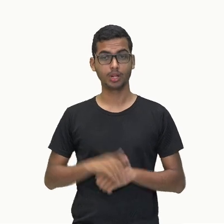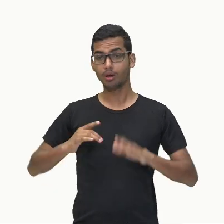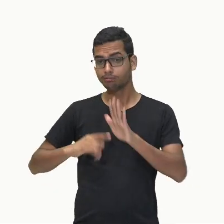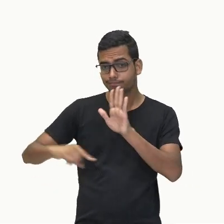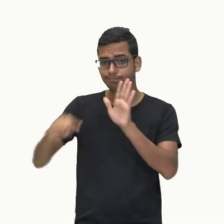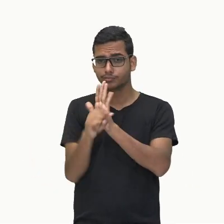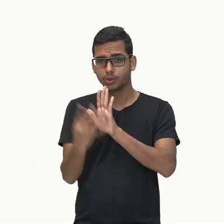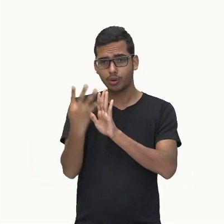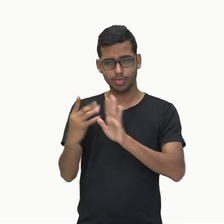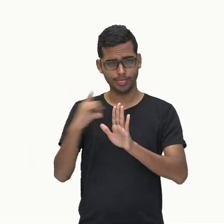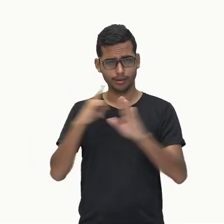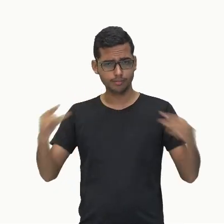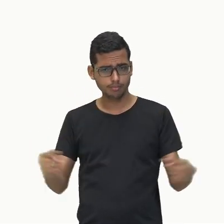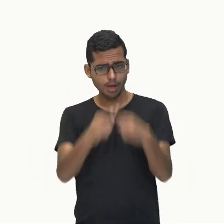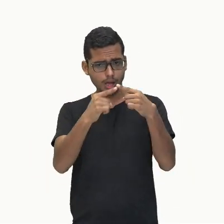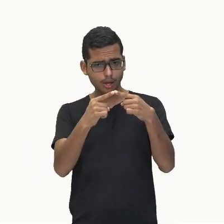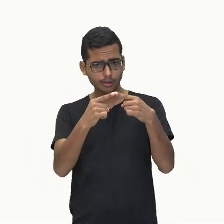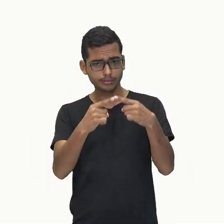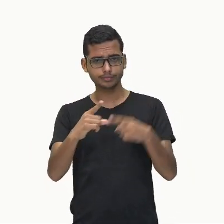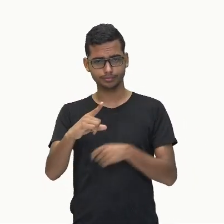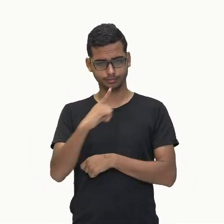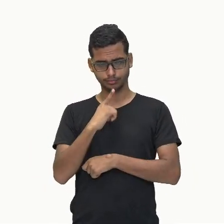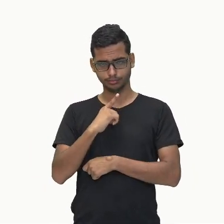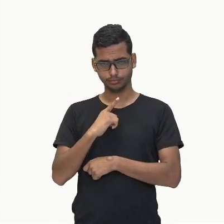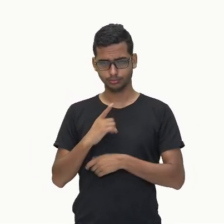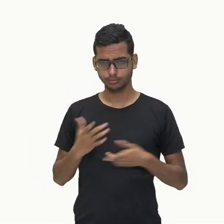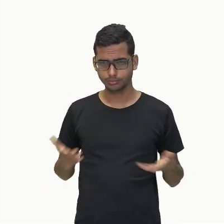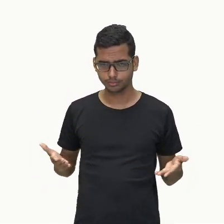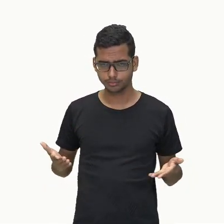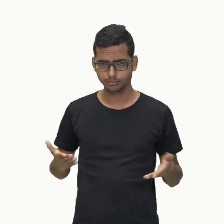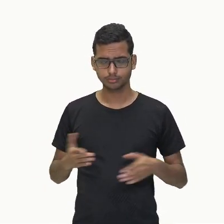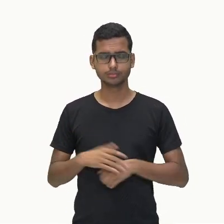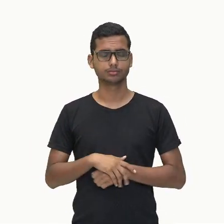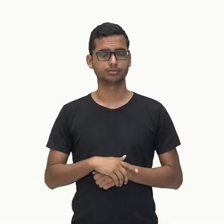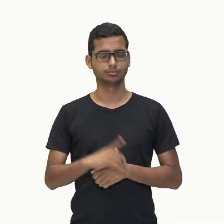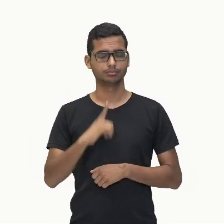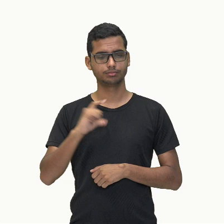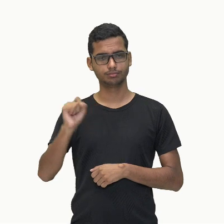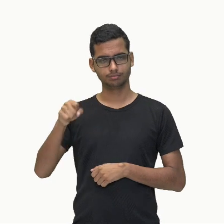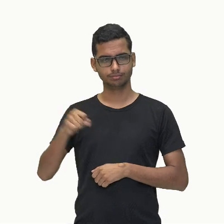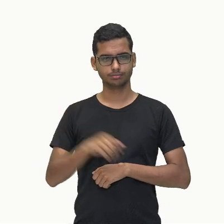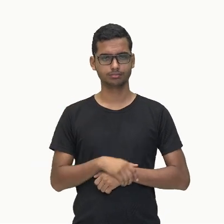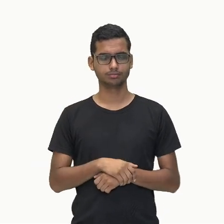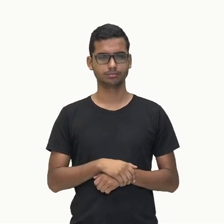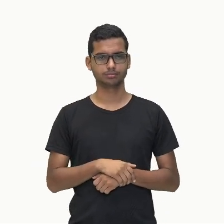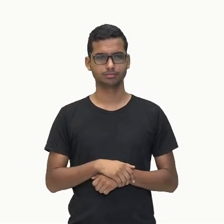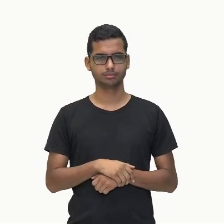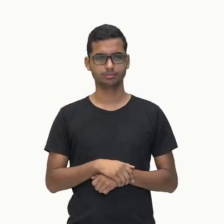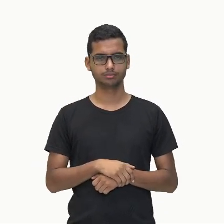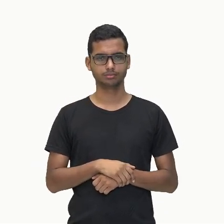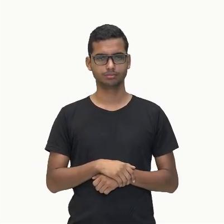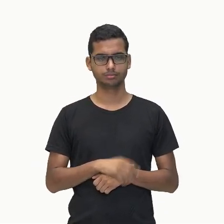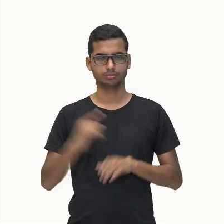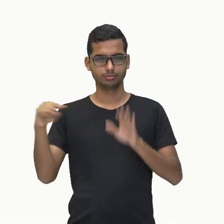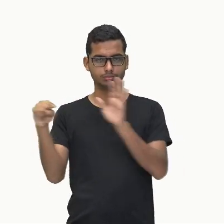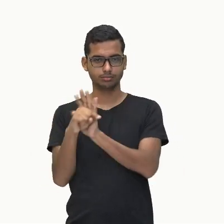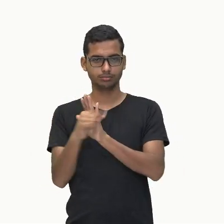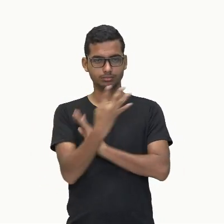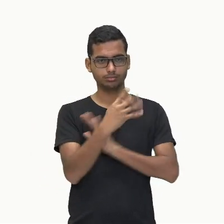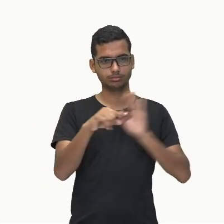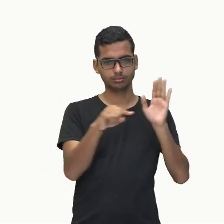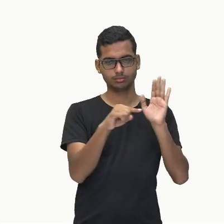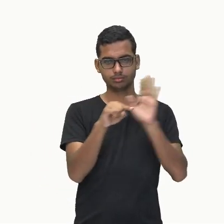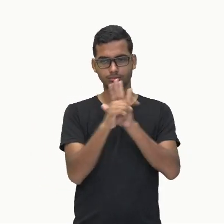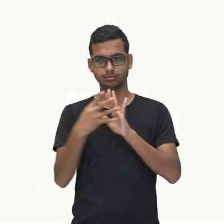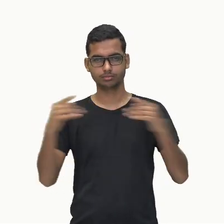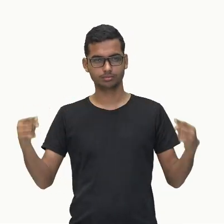correspondência com o menos 4? Tem, tá aqui, ó. Menos 4, menos 4. Qual o próximo